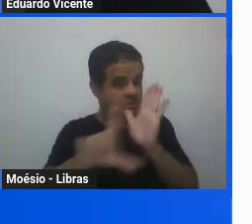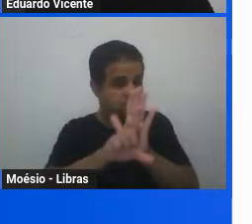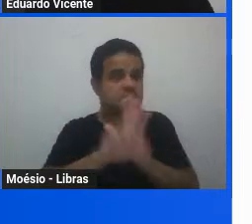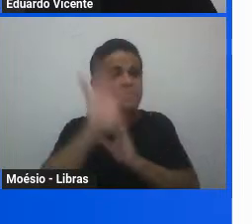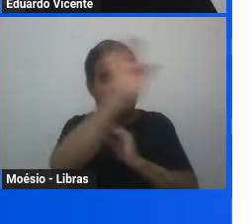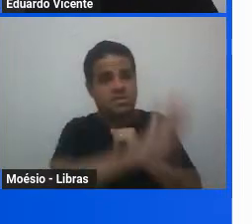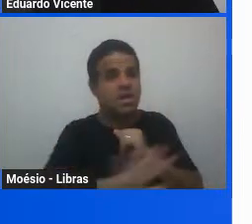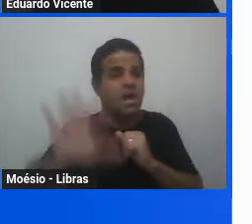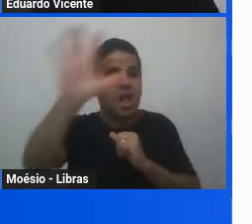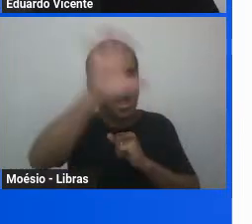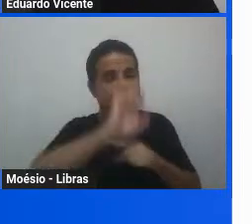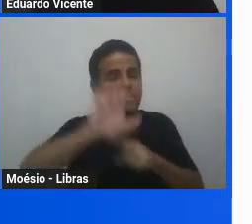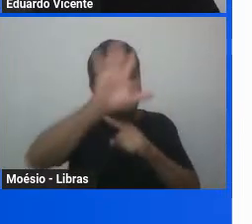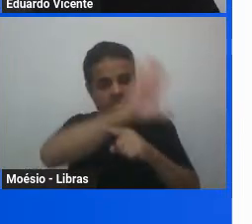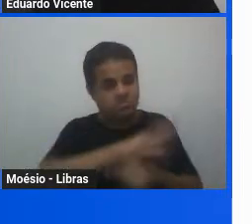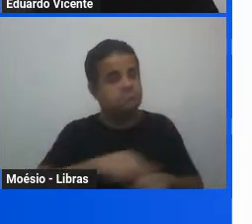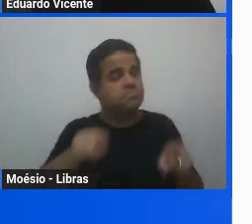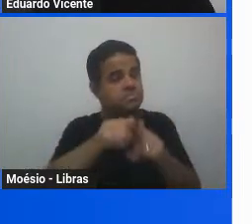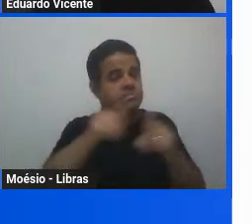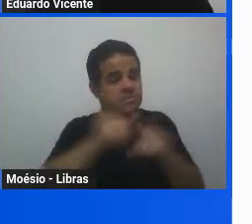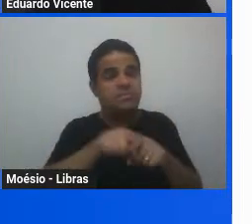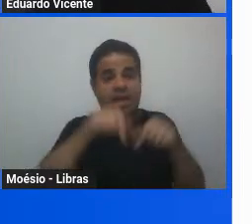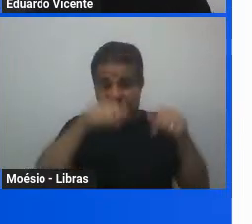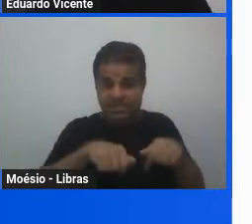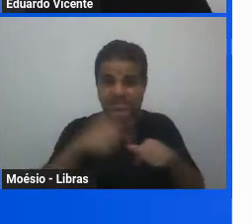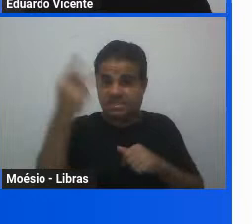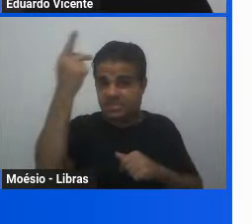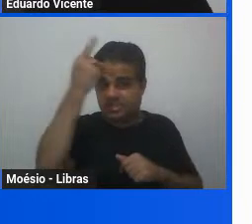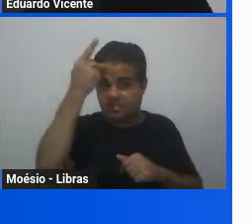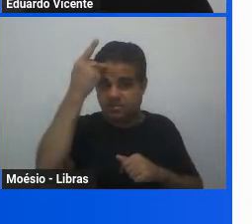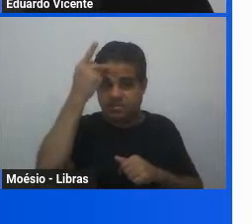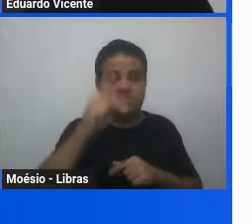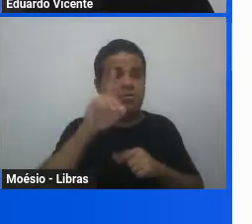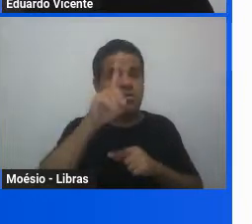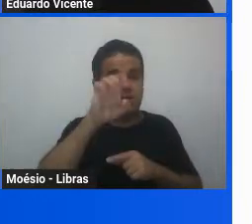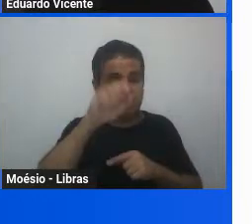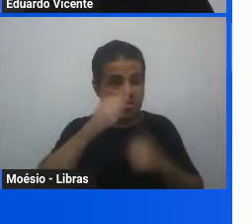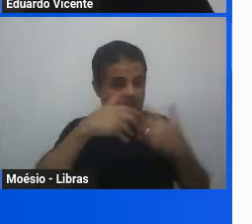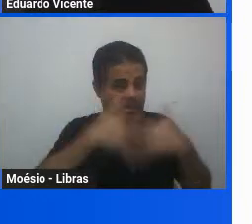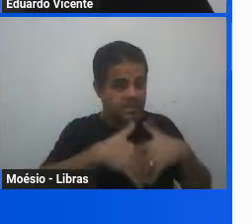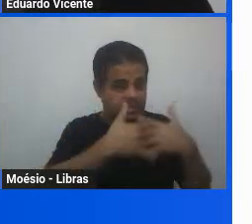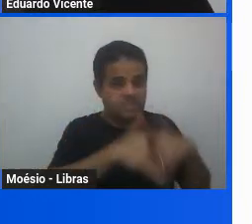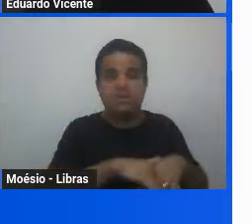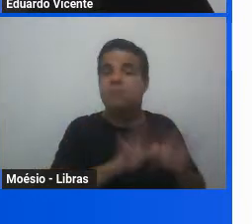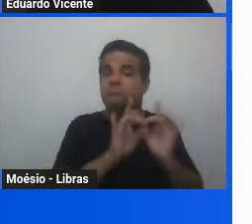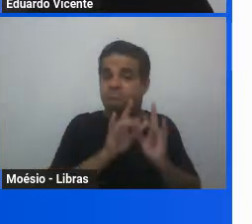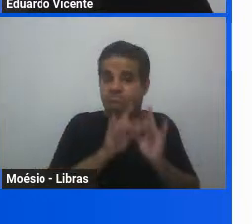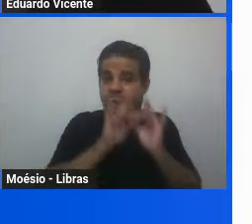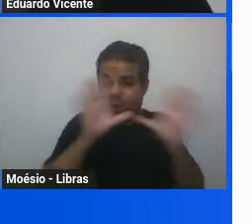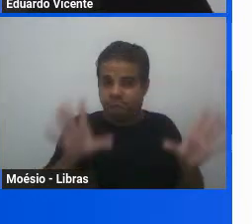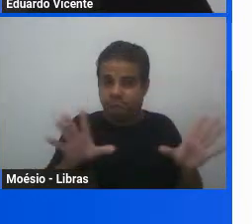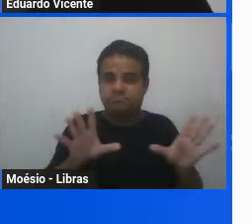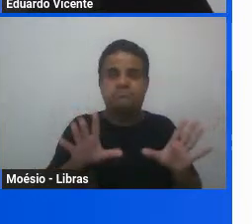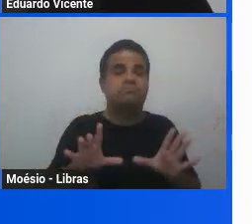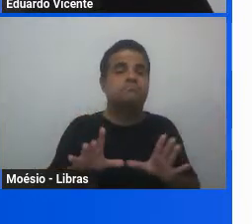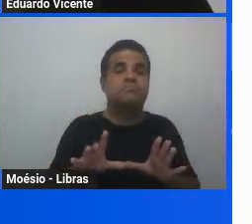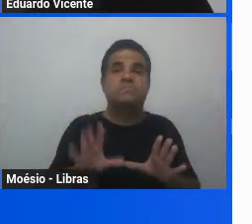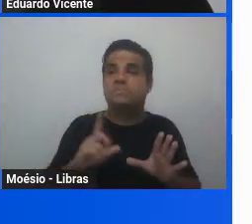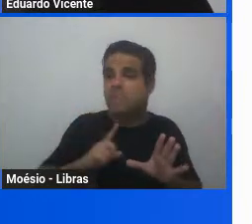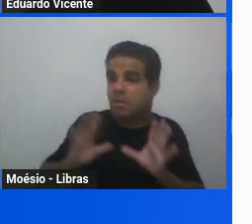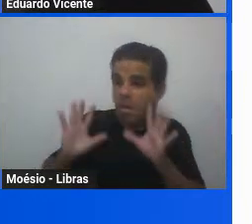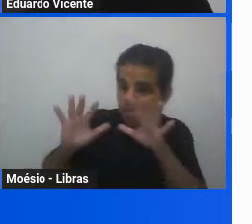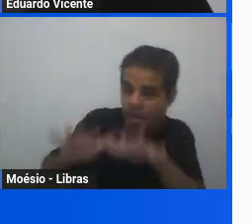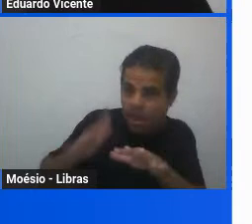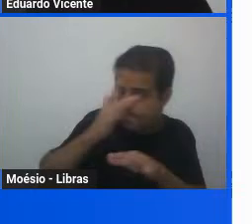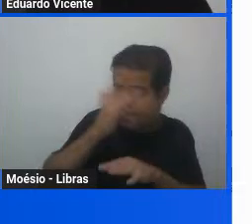lei estadual. Em São Paulo, por exemplo, um aparelho de DEA deve estar disponível quando há uma concentração de cerca